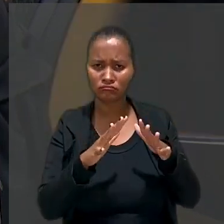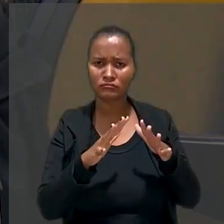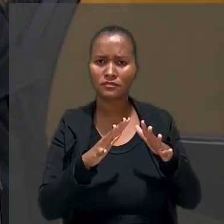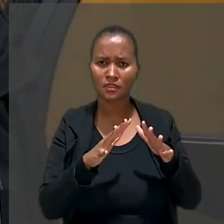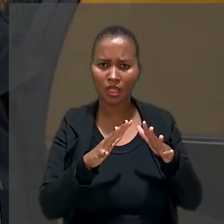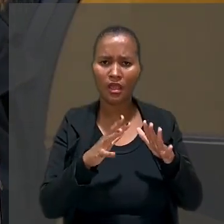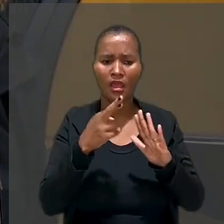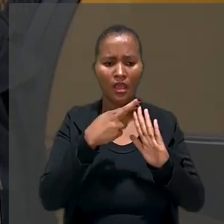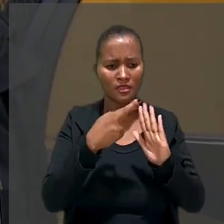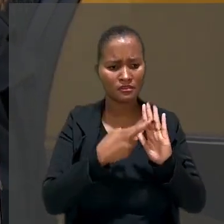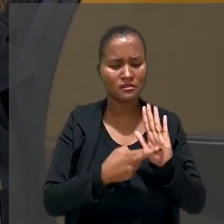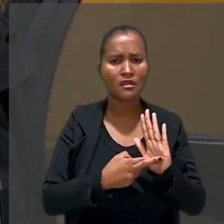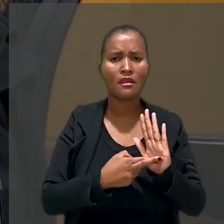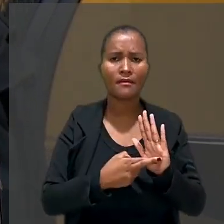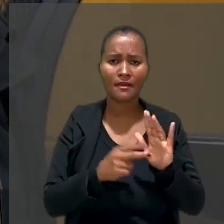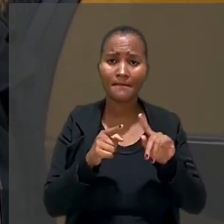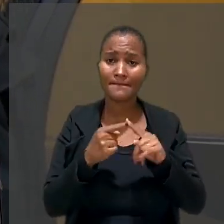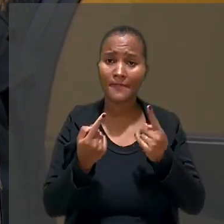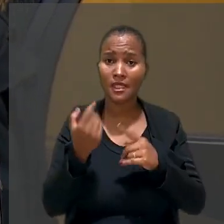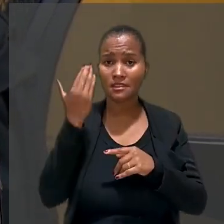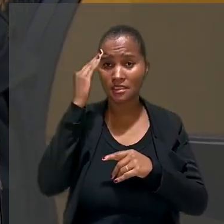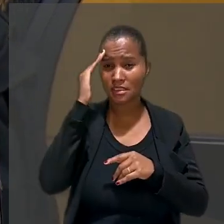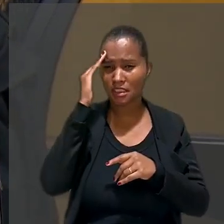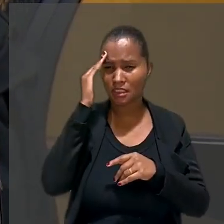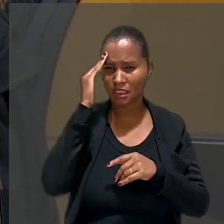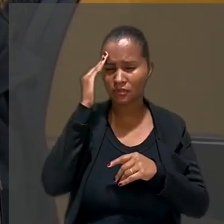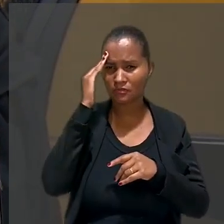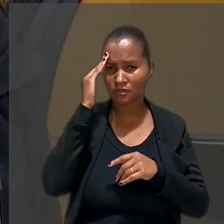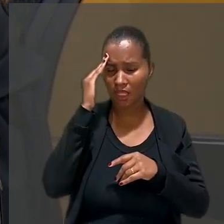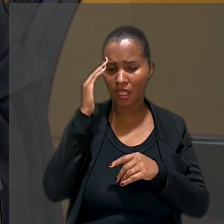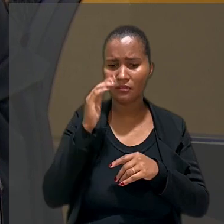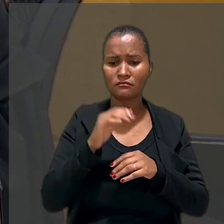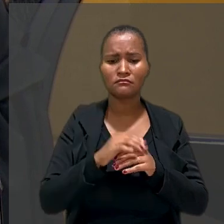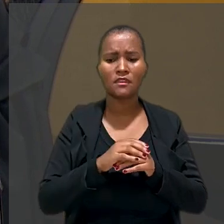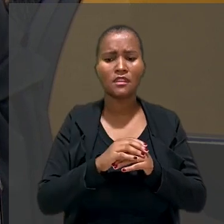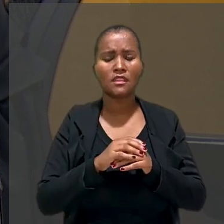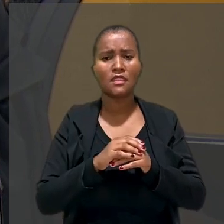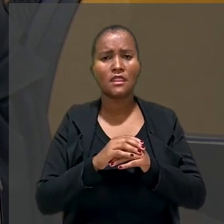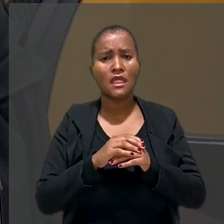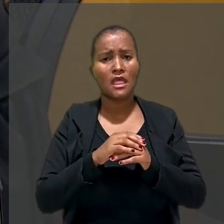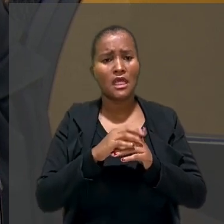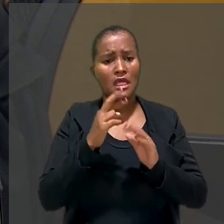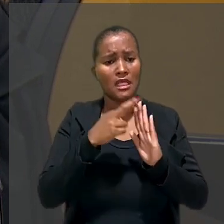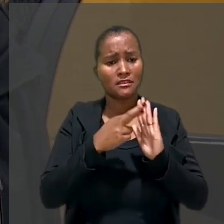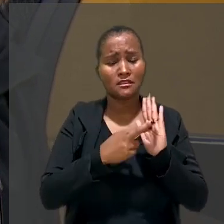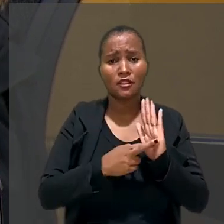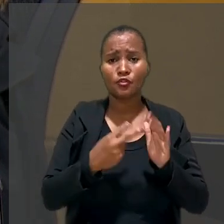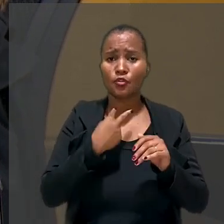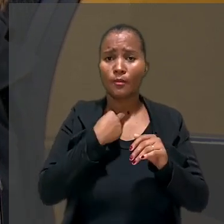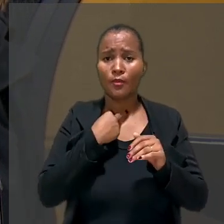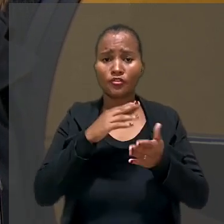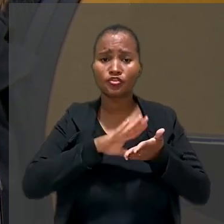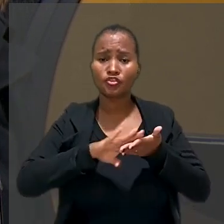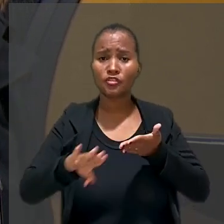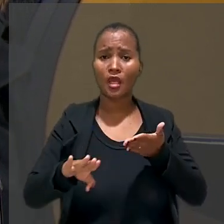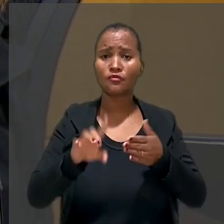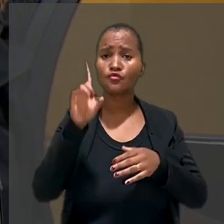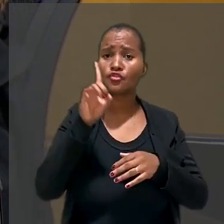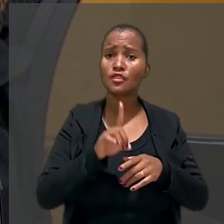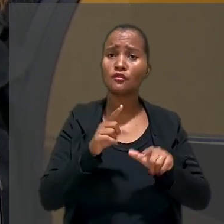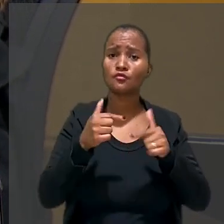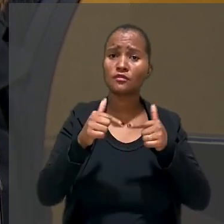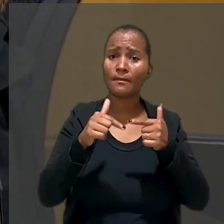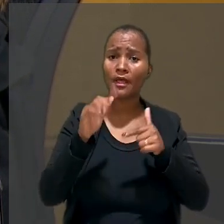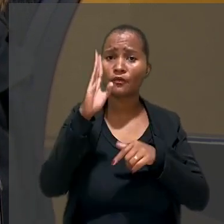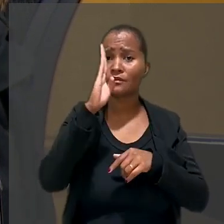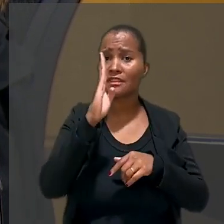saudando essas normas, mas entendendo que, em momento algum, essas normas retiram a construção do direito